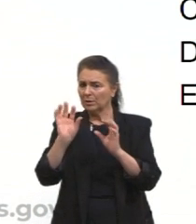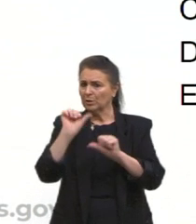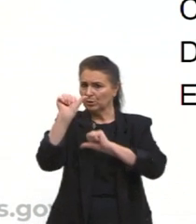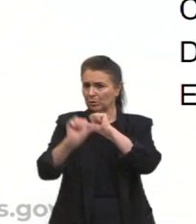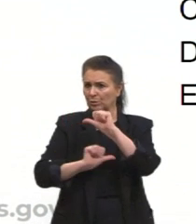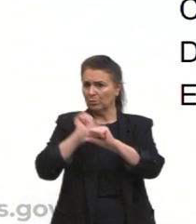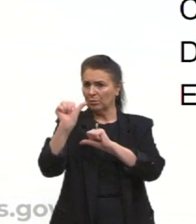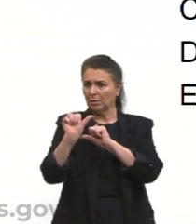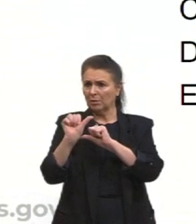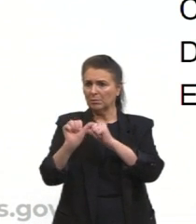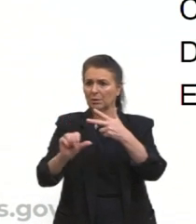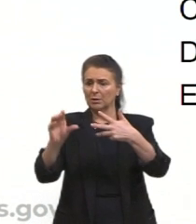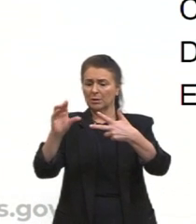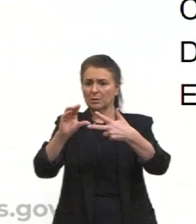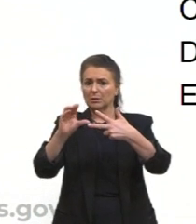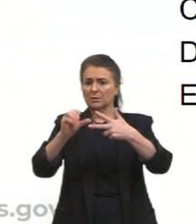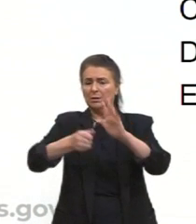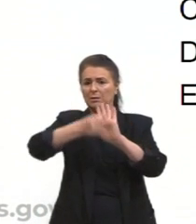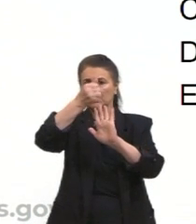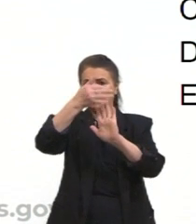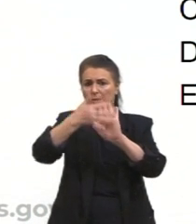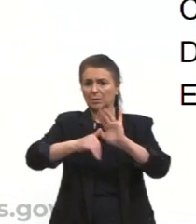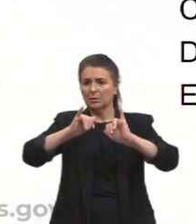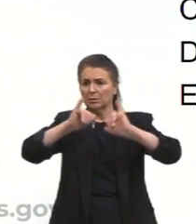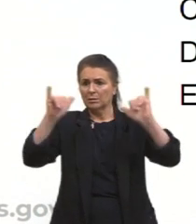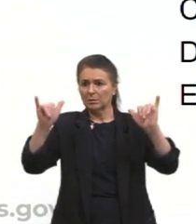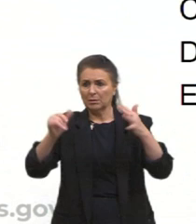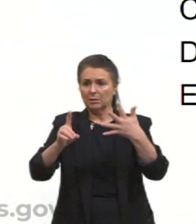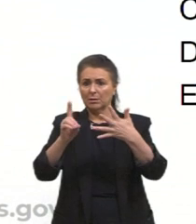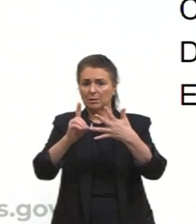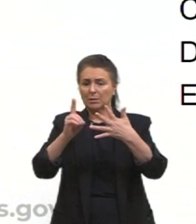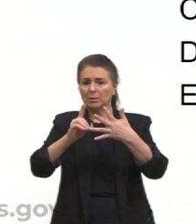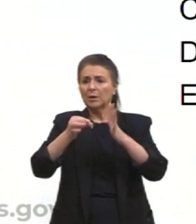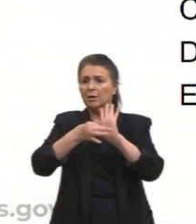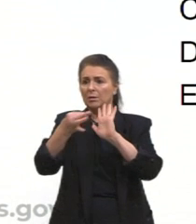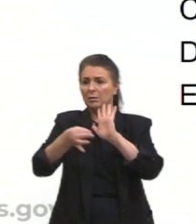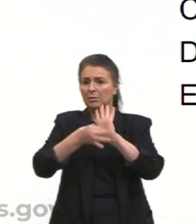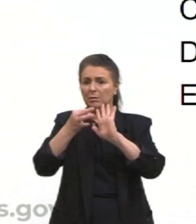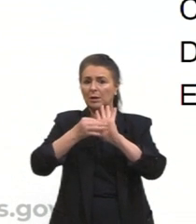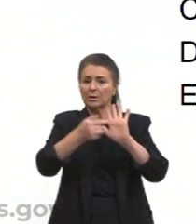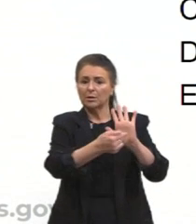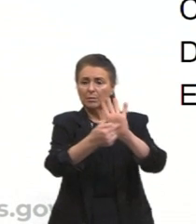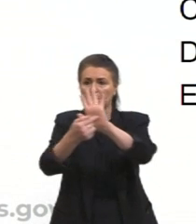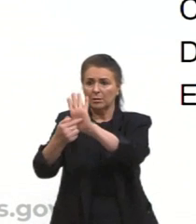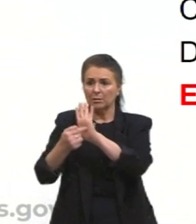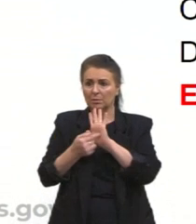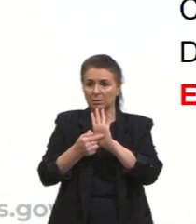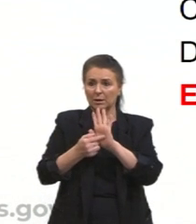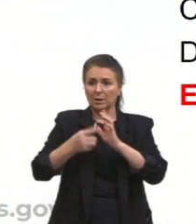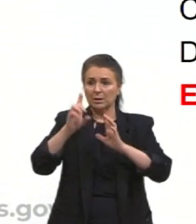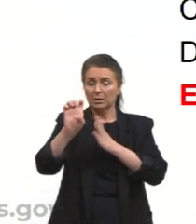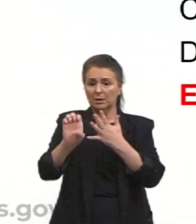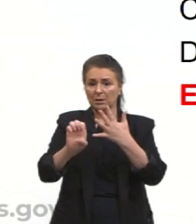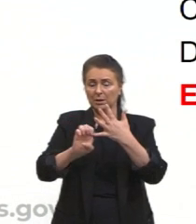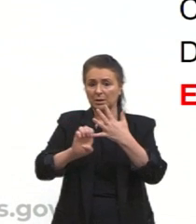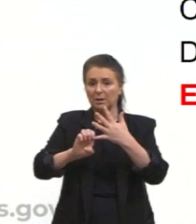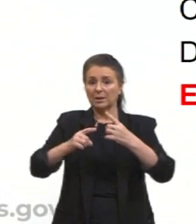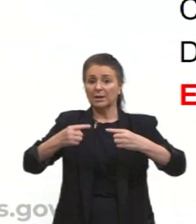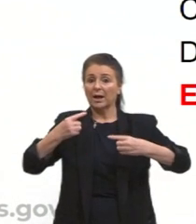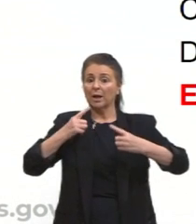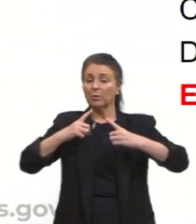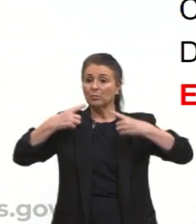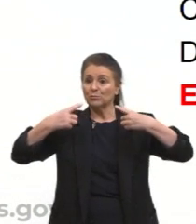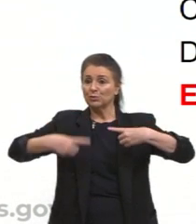definirem informar letra de comentários planar ou letra e discutir e conscientizar a nossa resposta